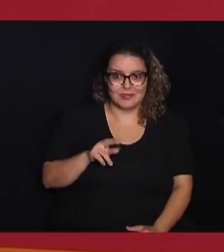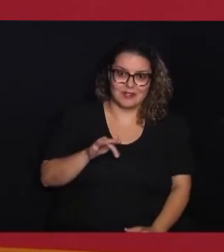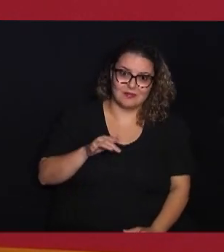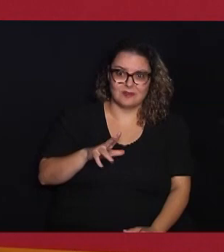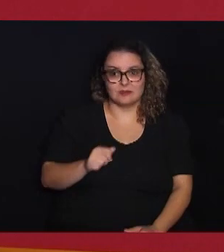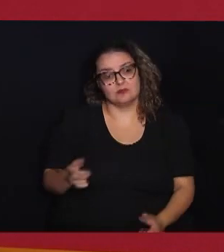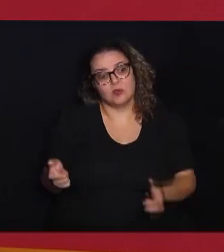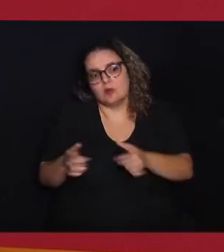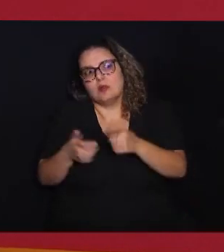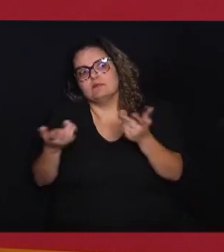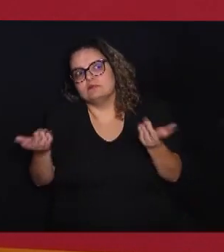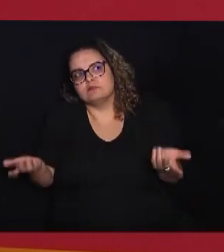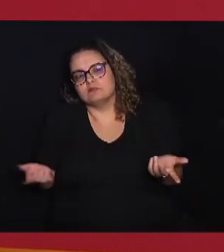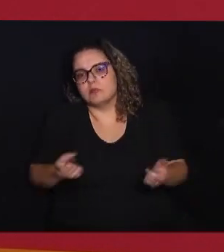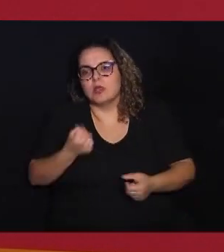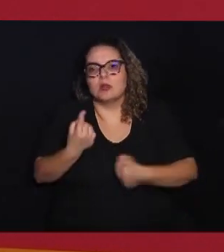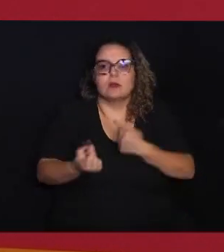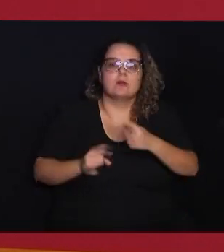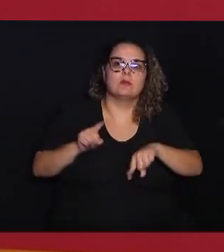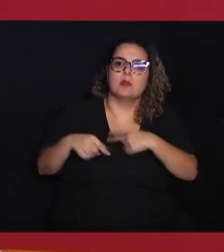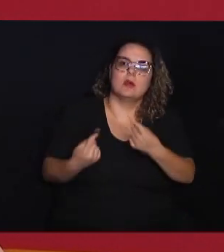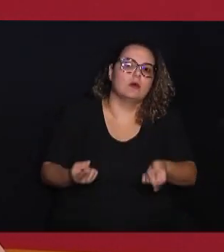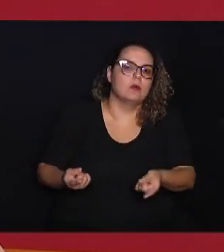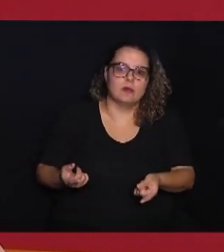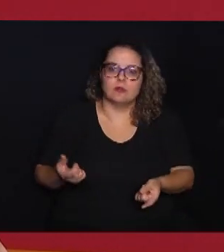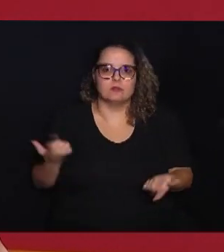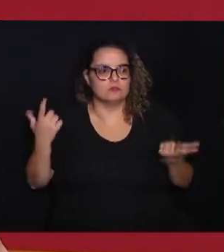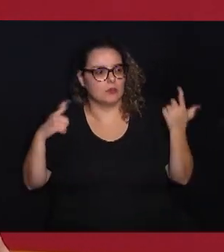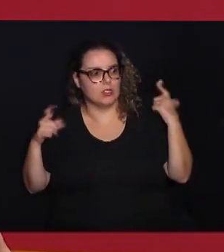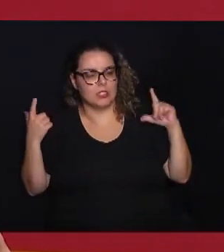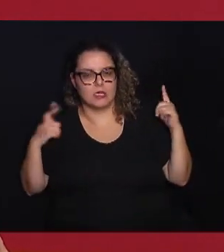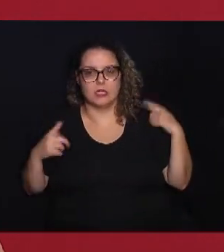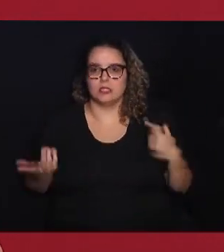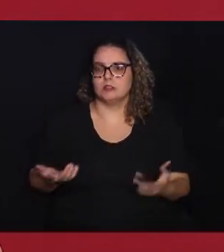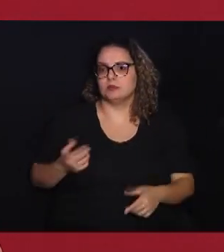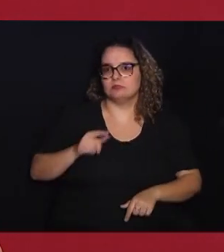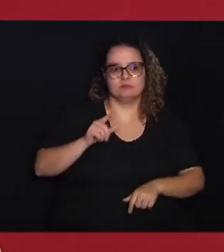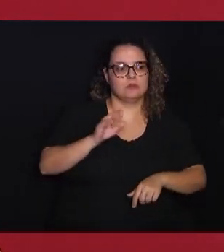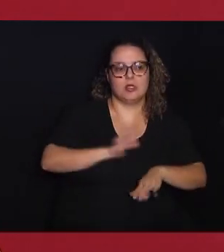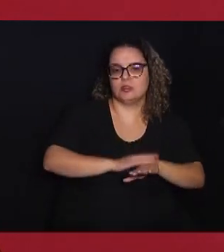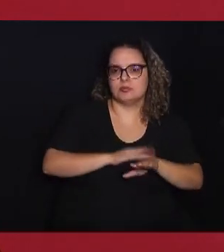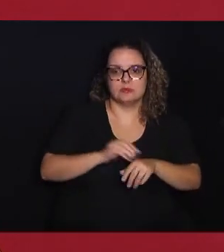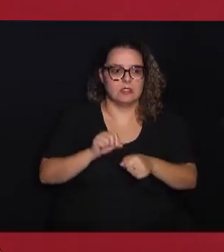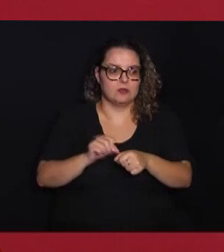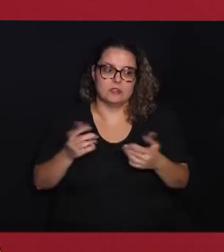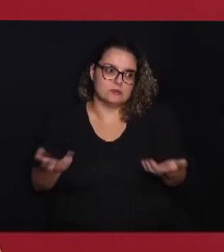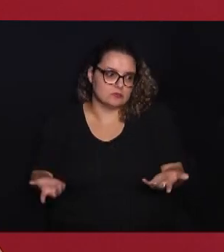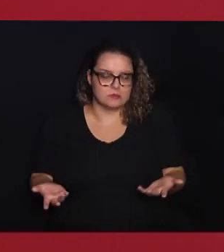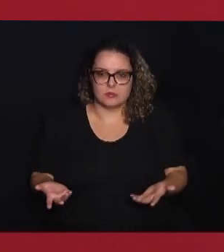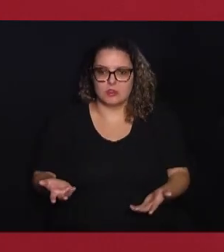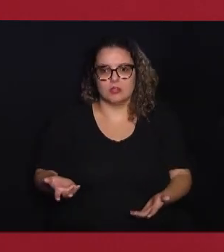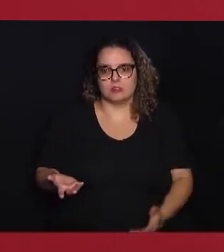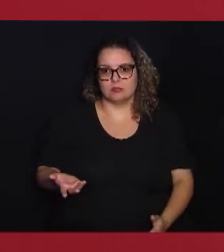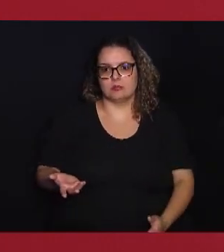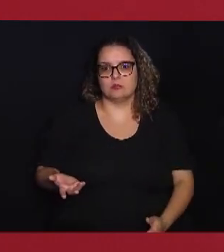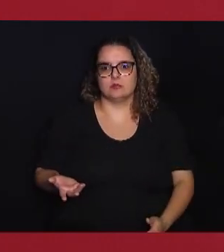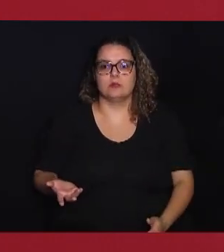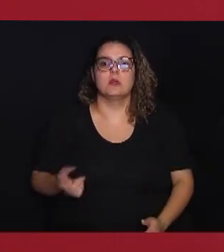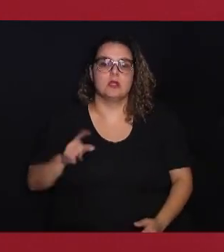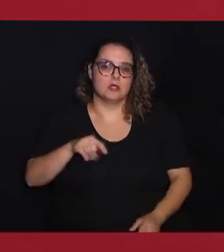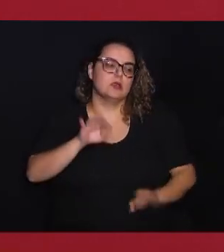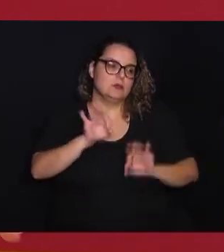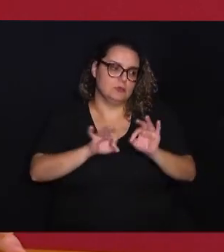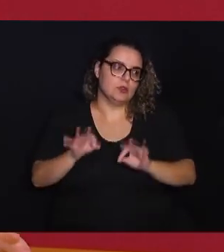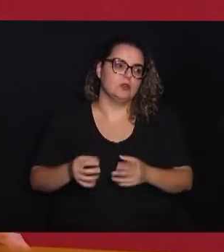supérflua assim. Então eu vou reduzir em alguma outra conta de lazer, em alguma outra atividade que eu estou fazendo.